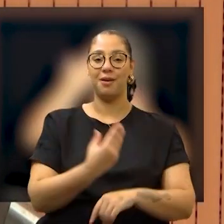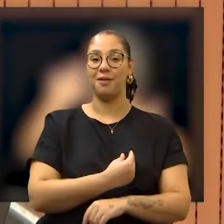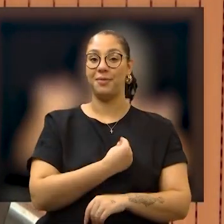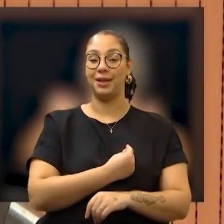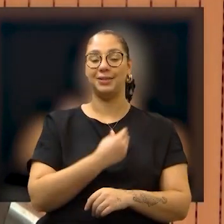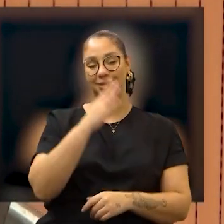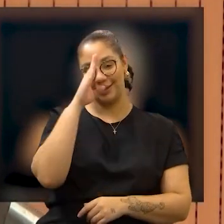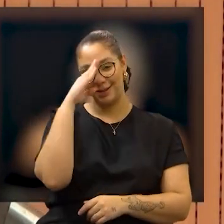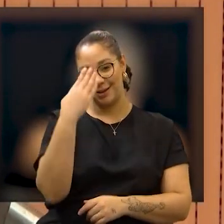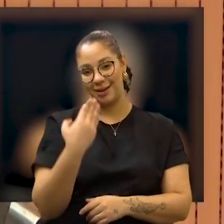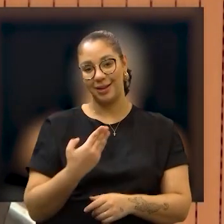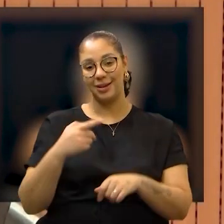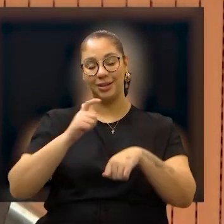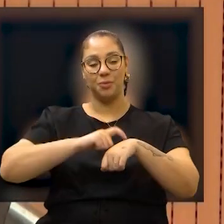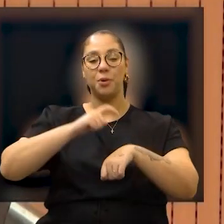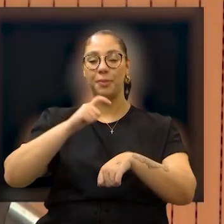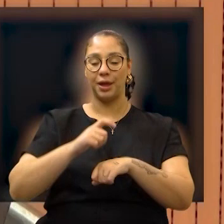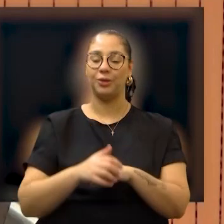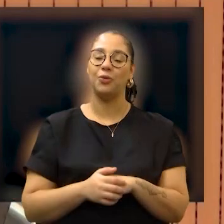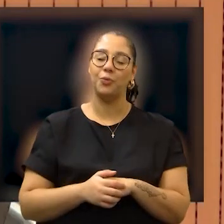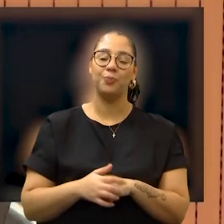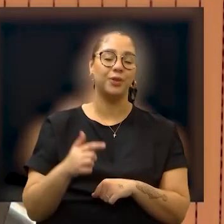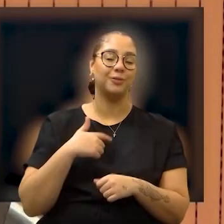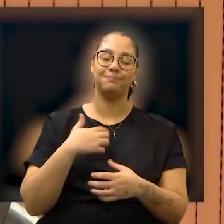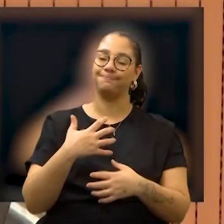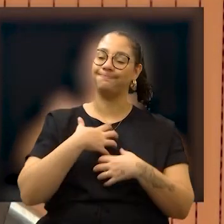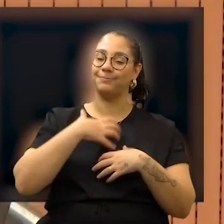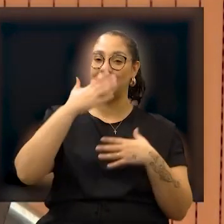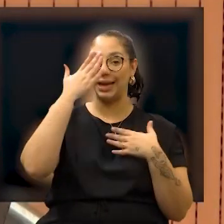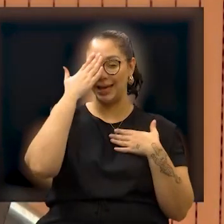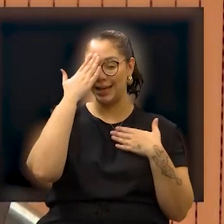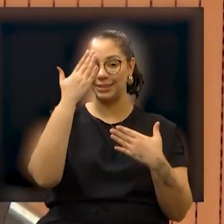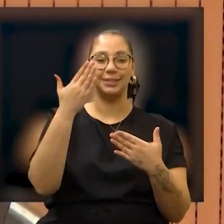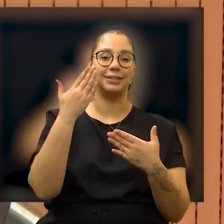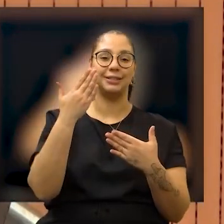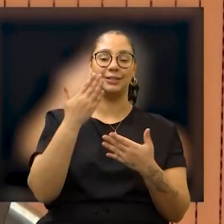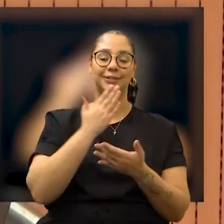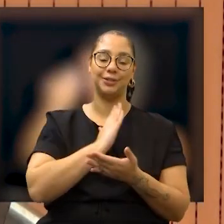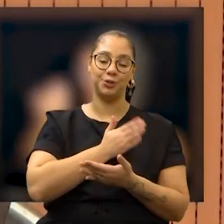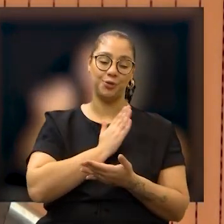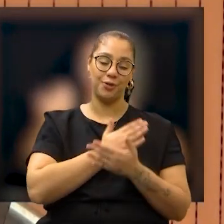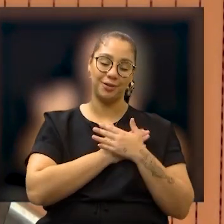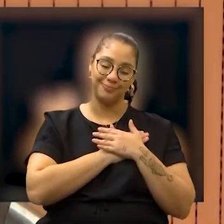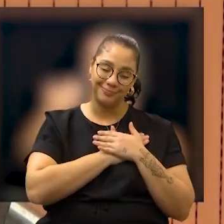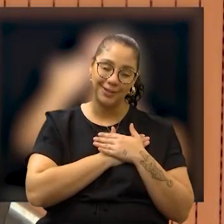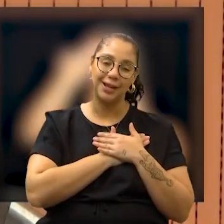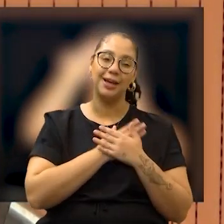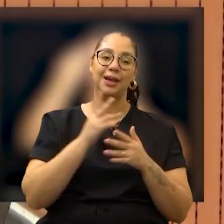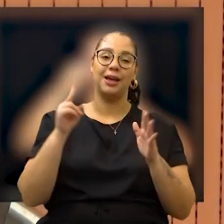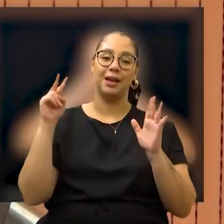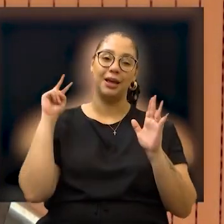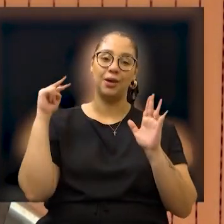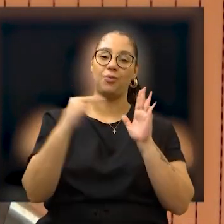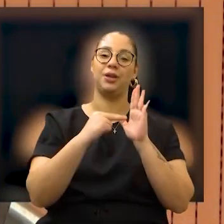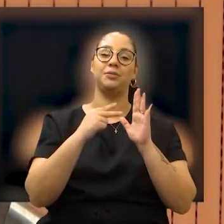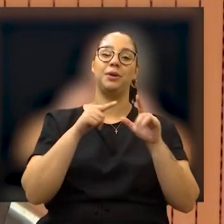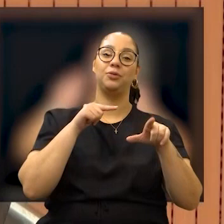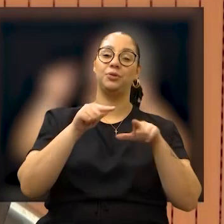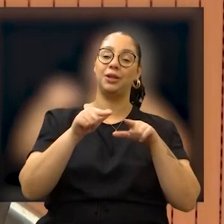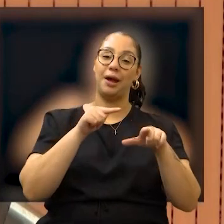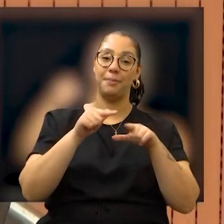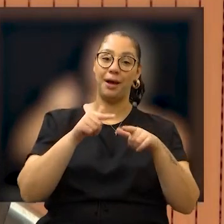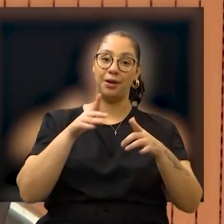que estão aqui prestigiando esse momento, né? Com muita gratidão, que eu agradeço de coração aí o reconhecimento do